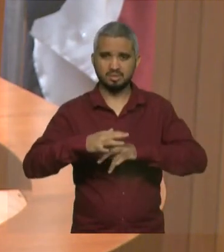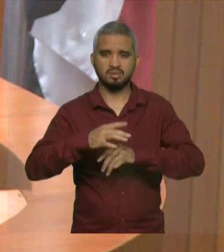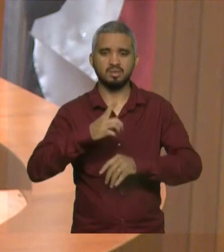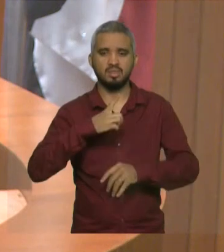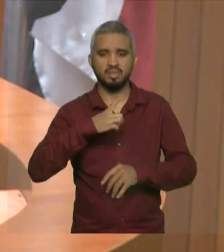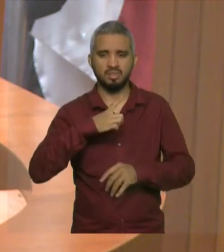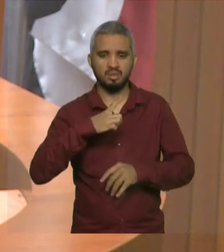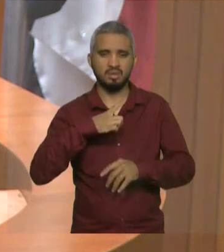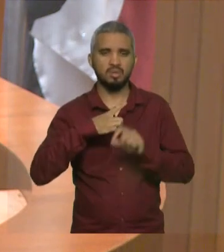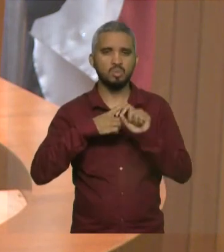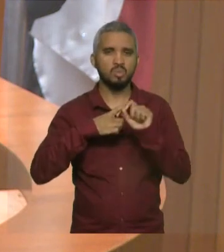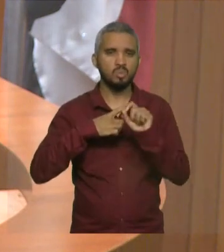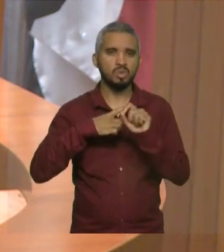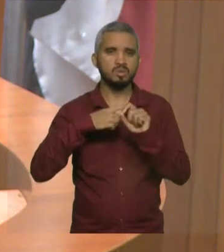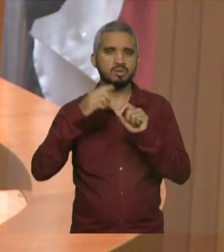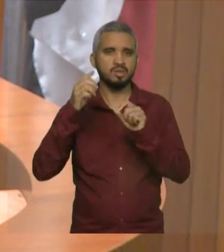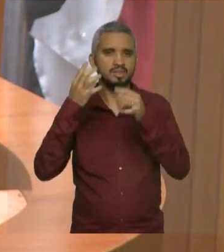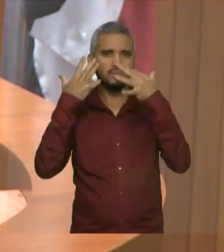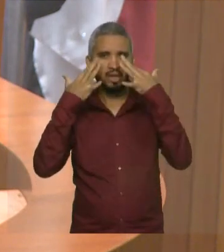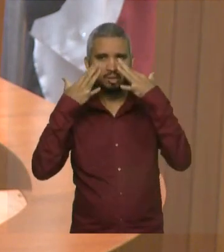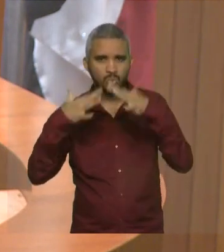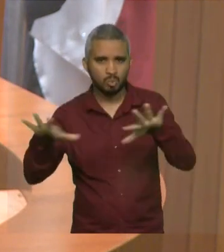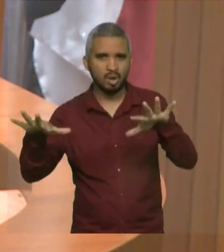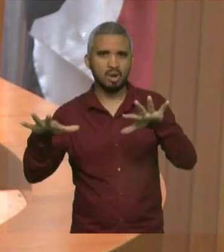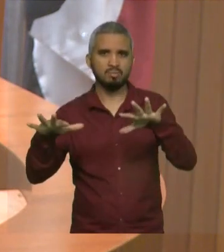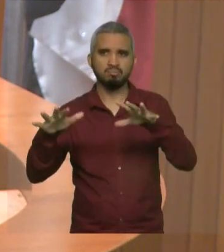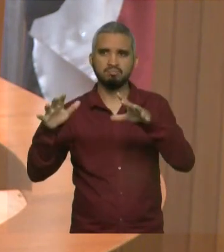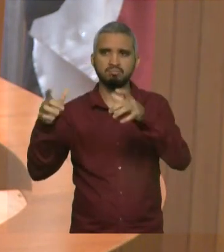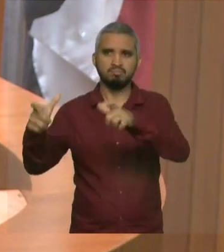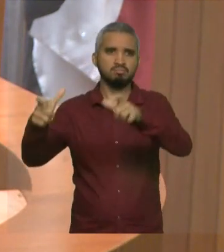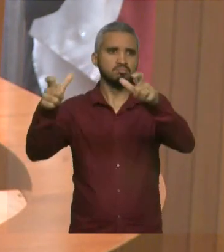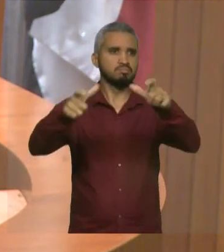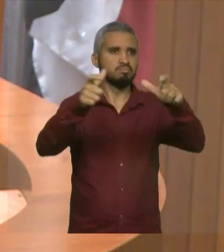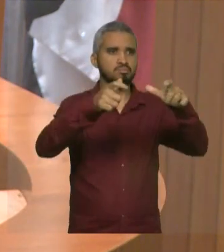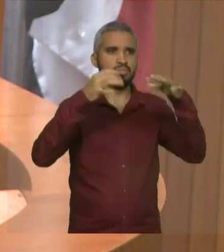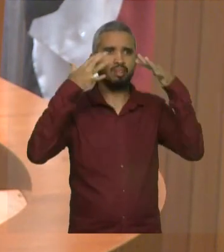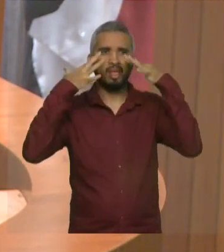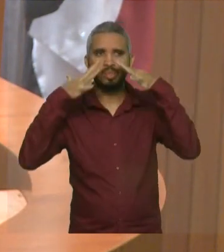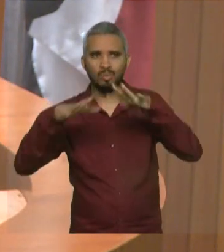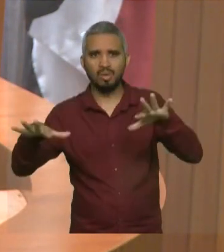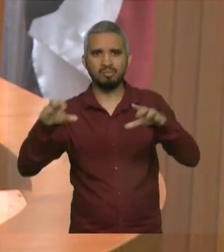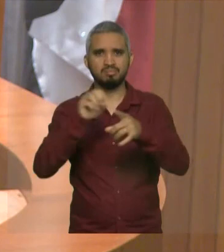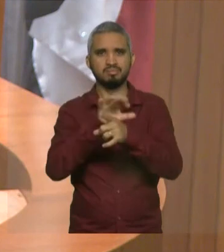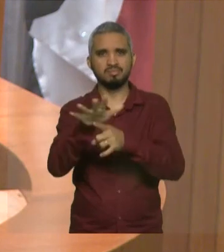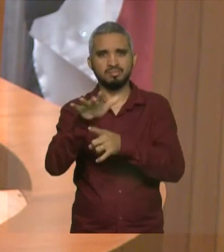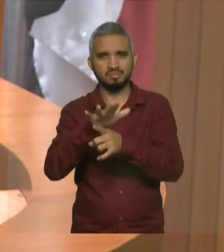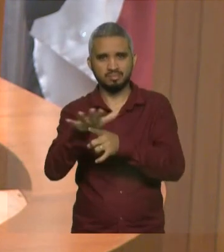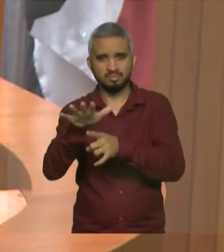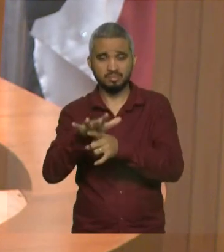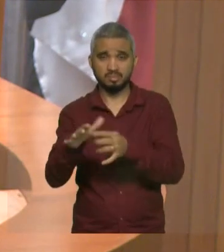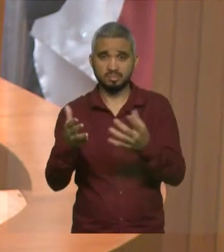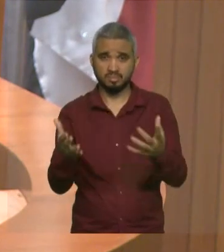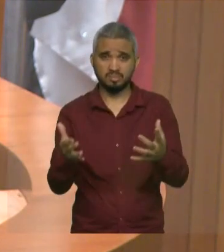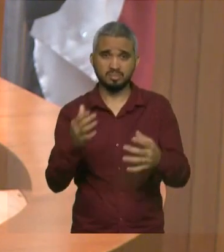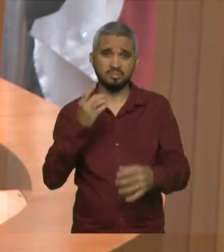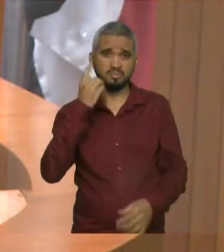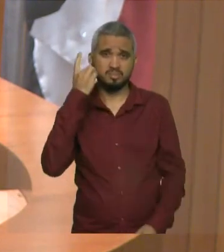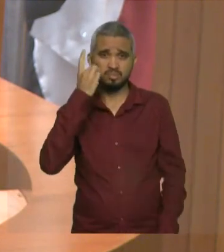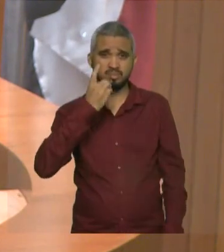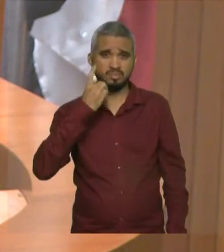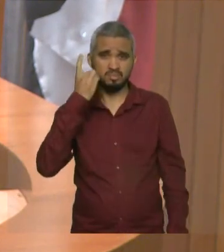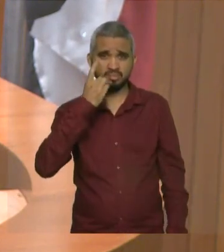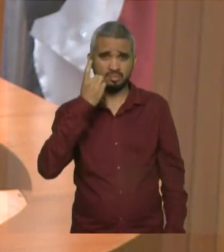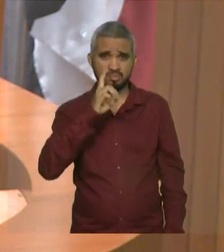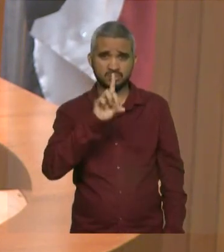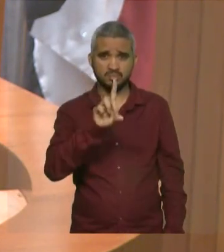próprios atrativos naturais. E a nossa querida deputada Detinha